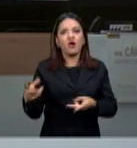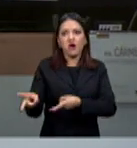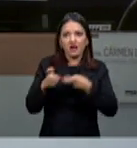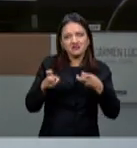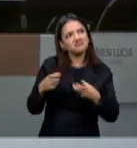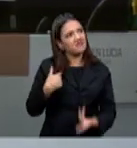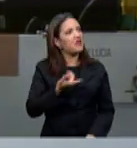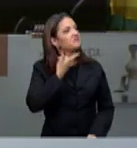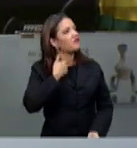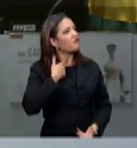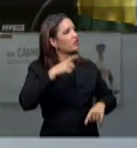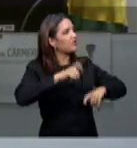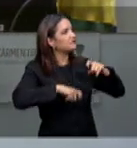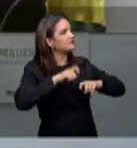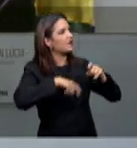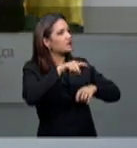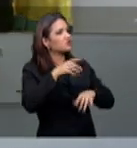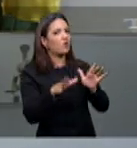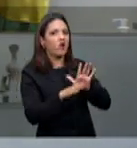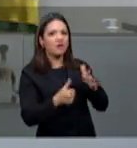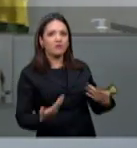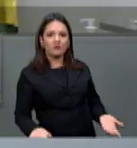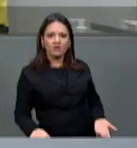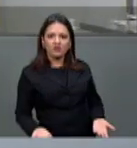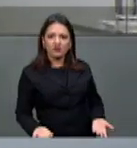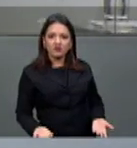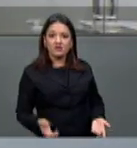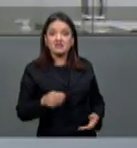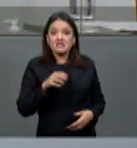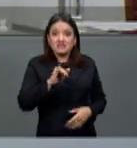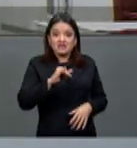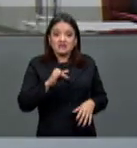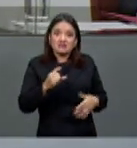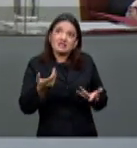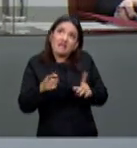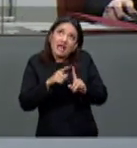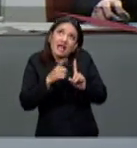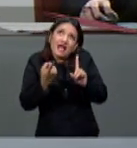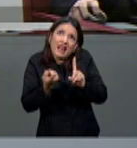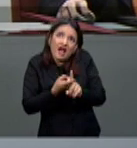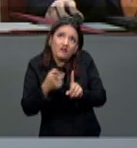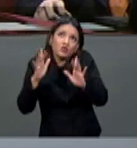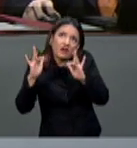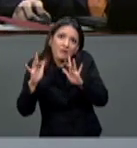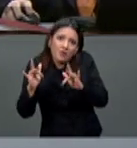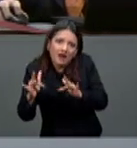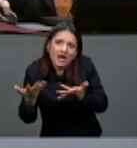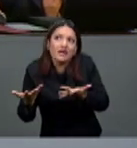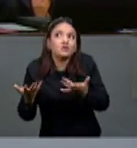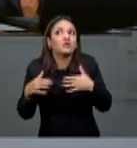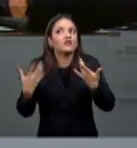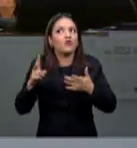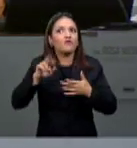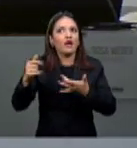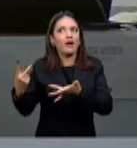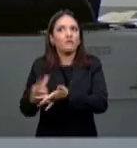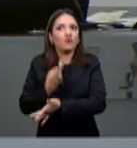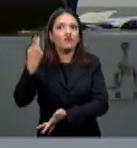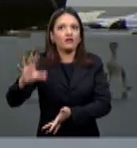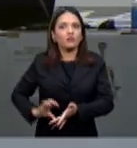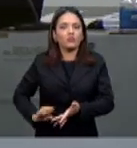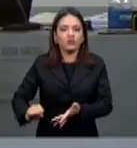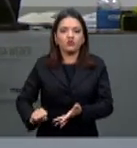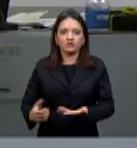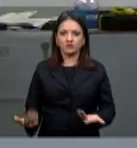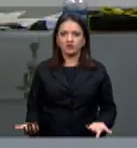com o assaltante, para, se por acaso ela estivesse grávida do namorado, ela conseguir o aborto legal.